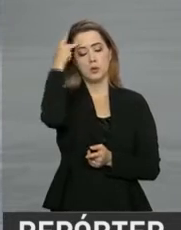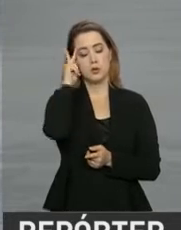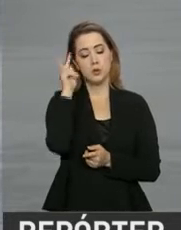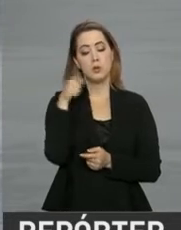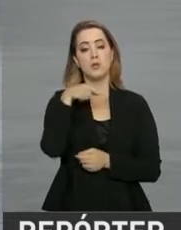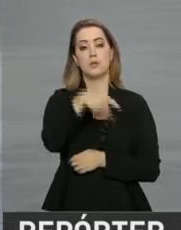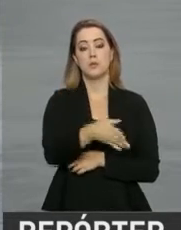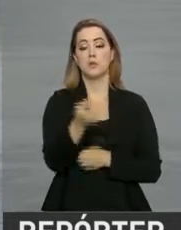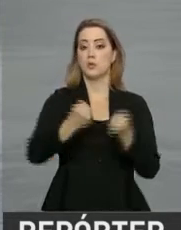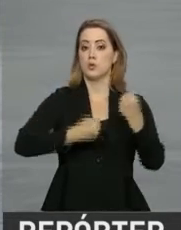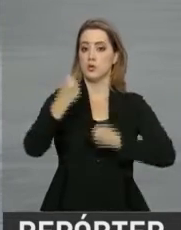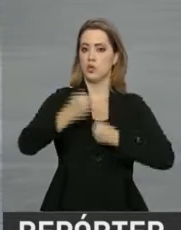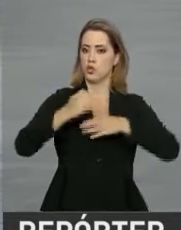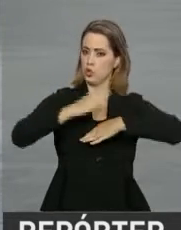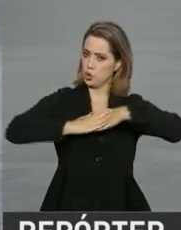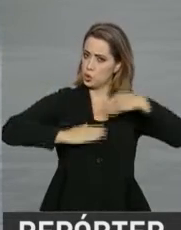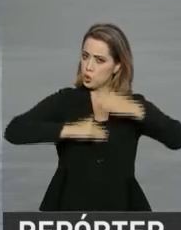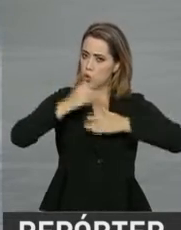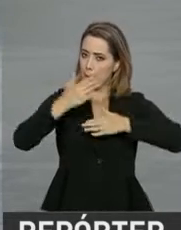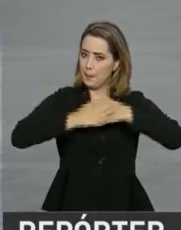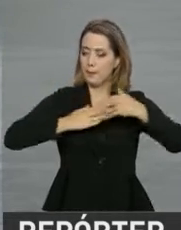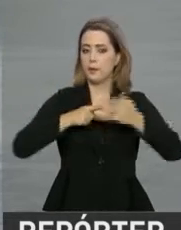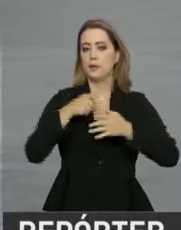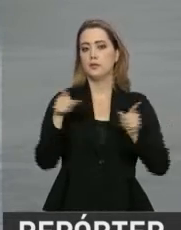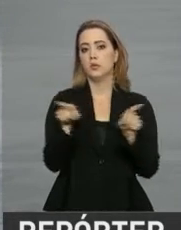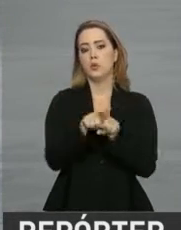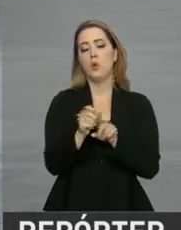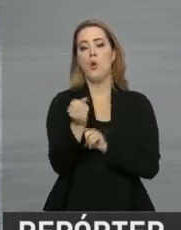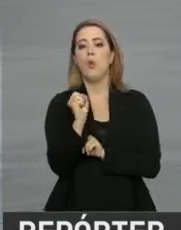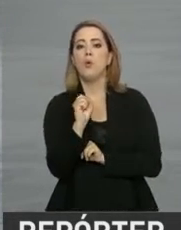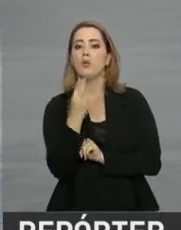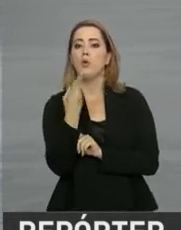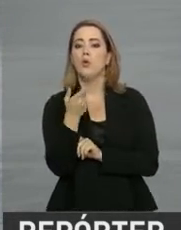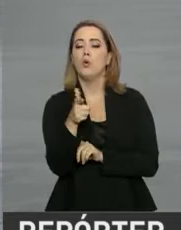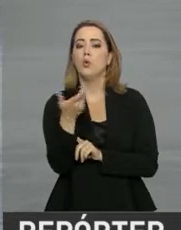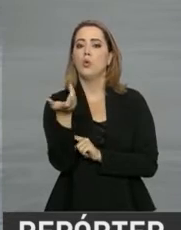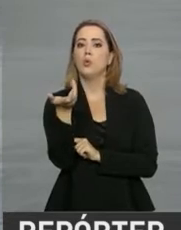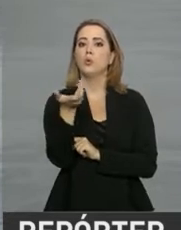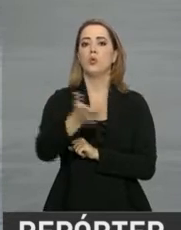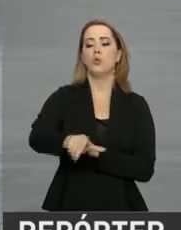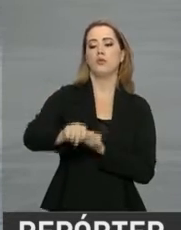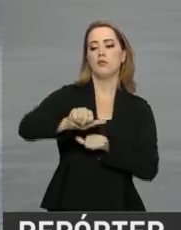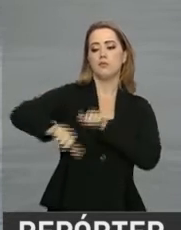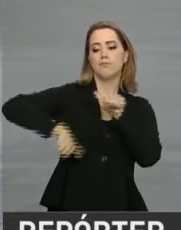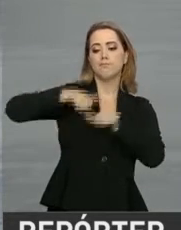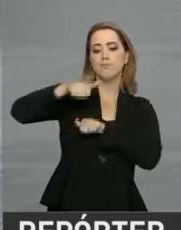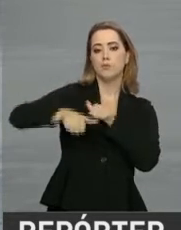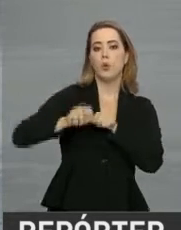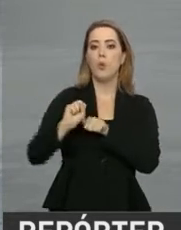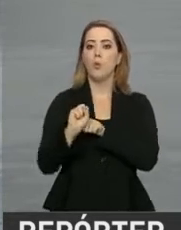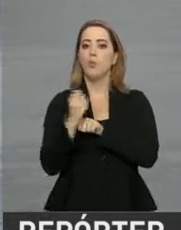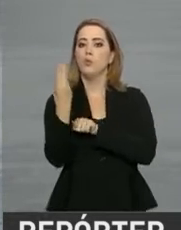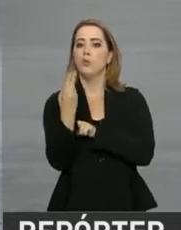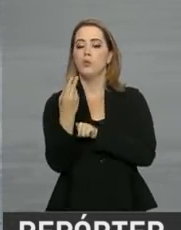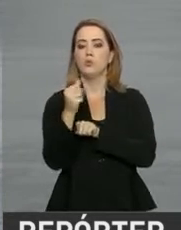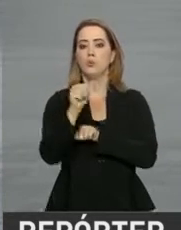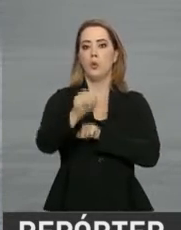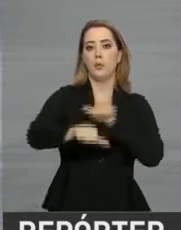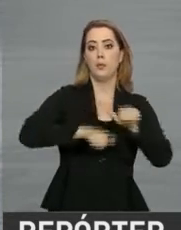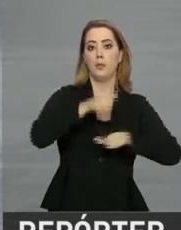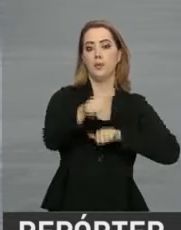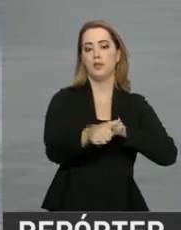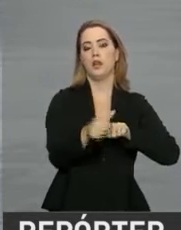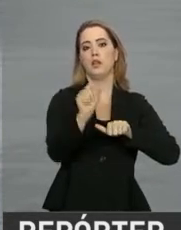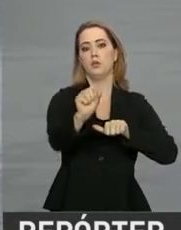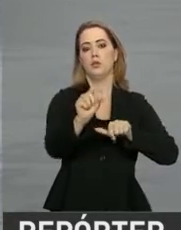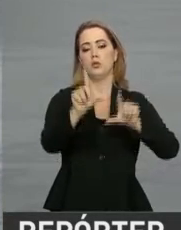motoristas profissionais nesse período ou não tentaram renovar a carteira profissional ou mudaram de